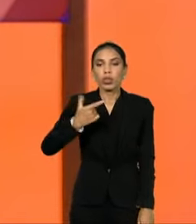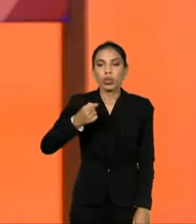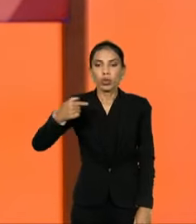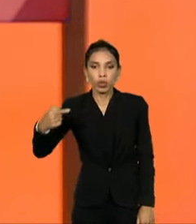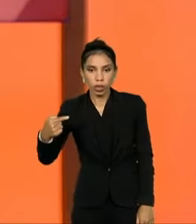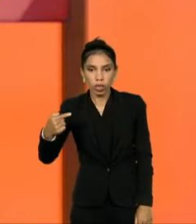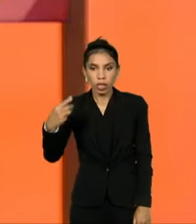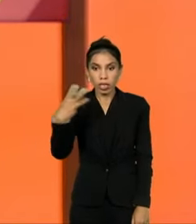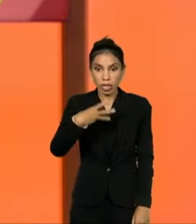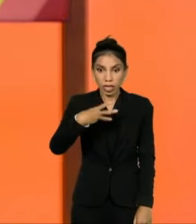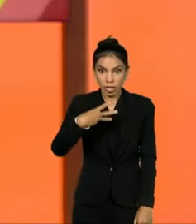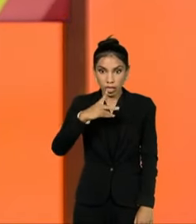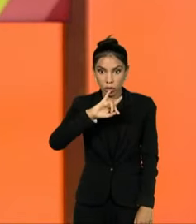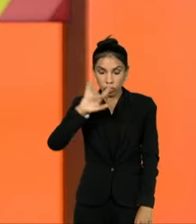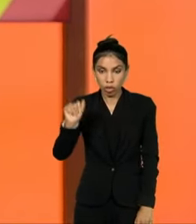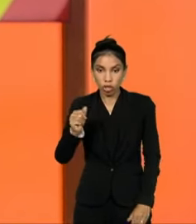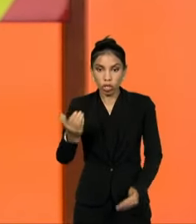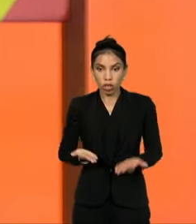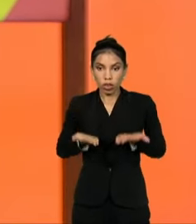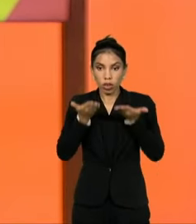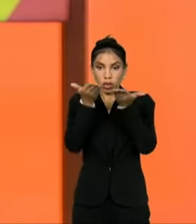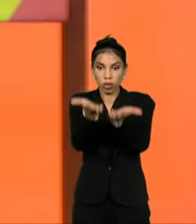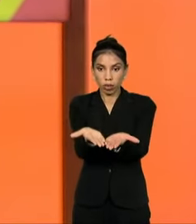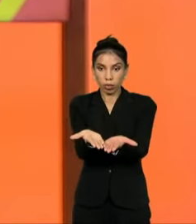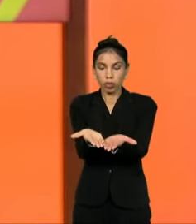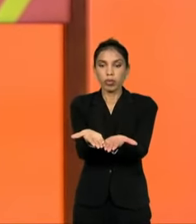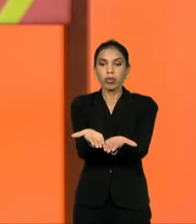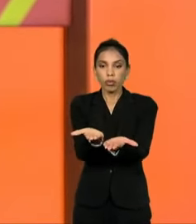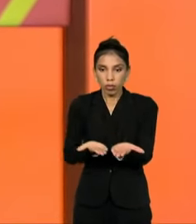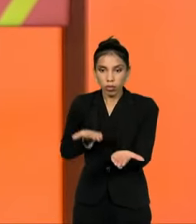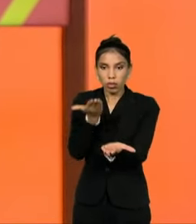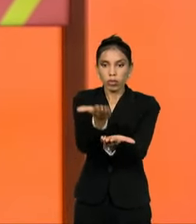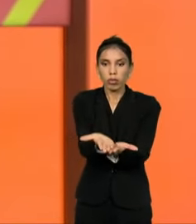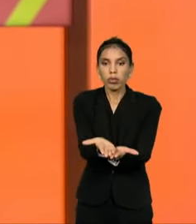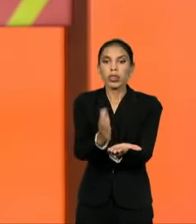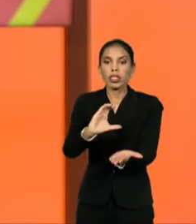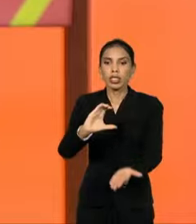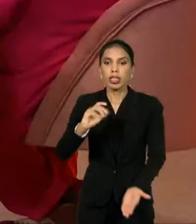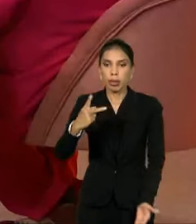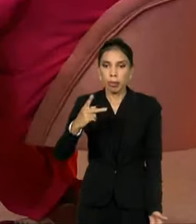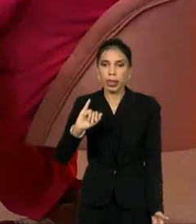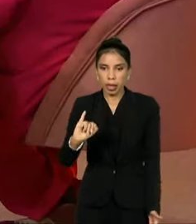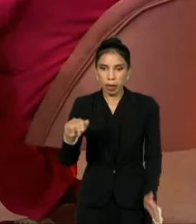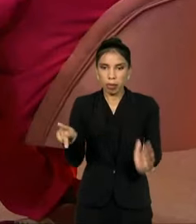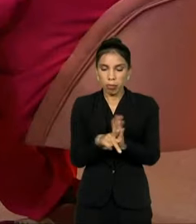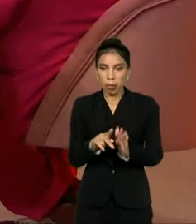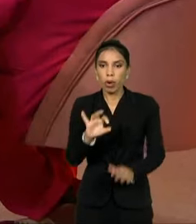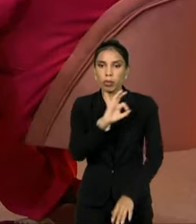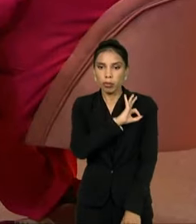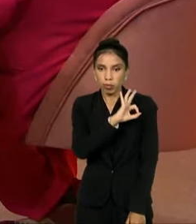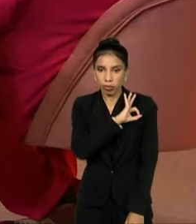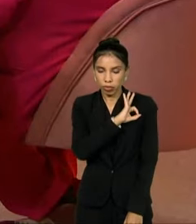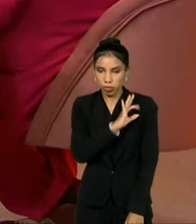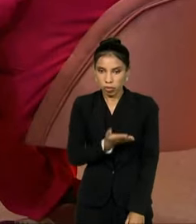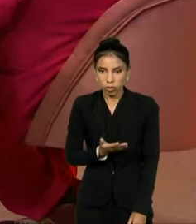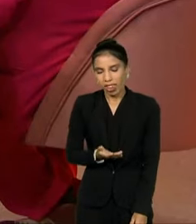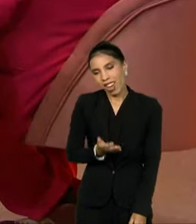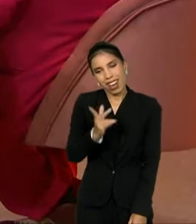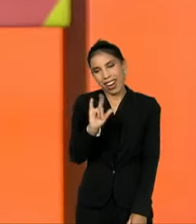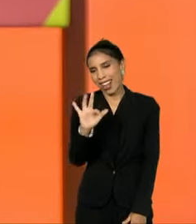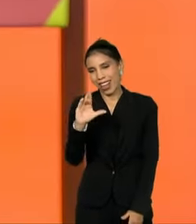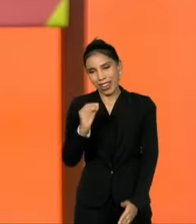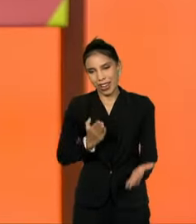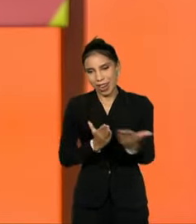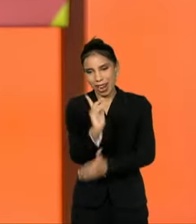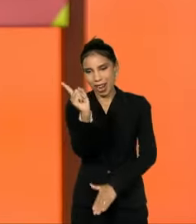mandato, eu apresento a CPI da milícia. Era um dever que eu tinha com a memória da minha família e do meu irmão. Claro. E, óbvio, não foi aprovado, né?